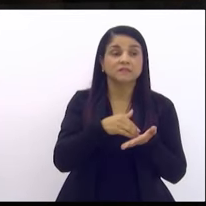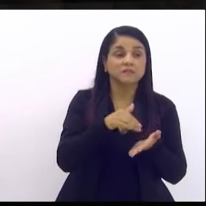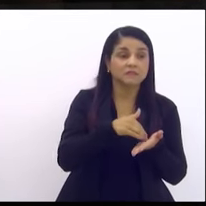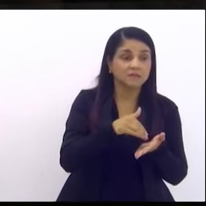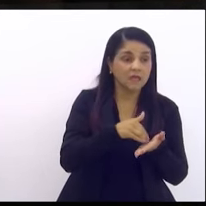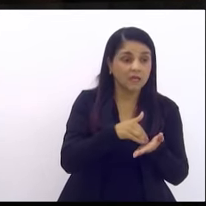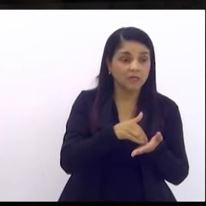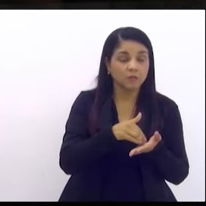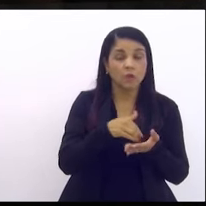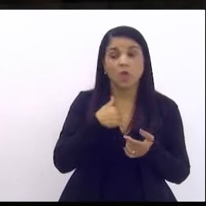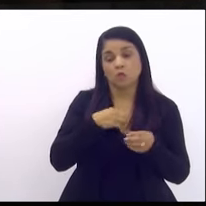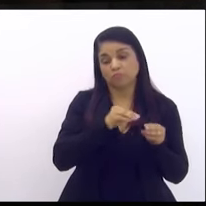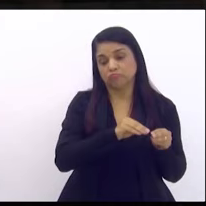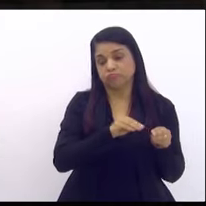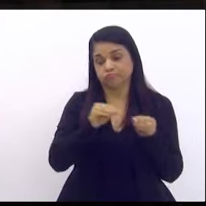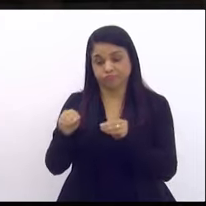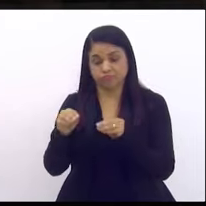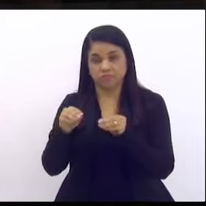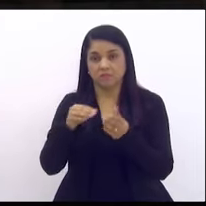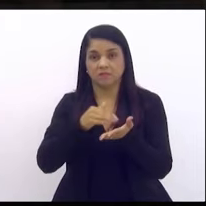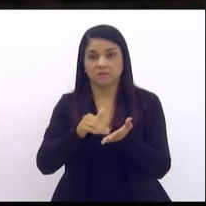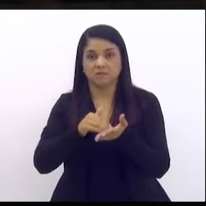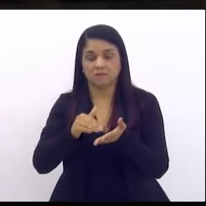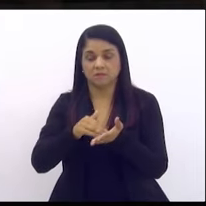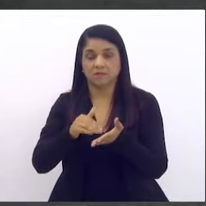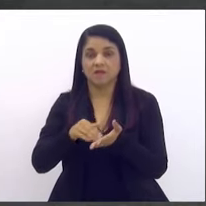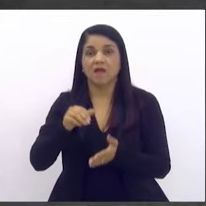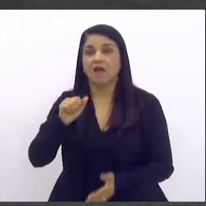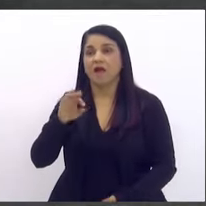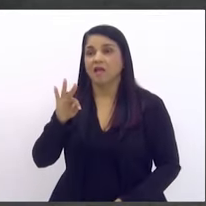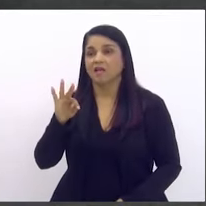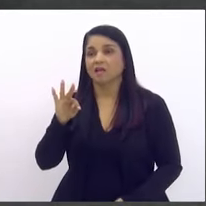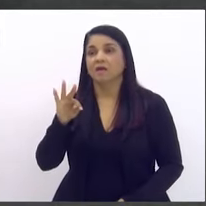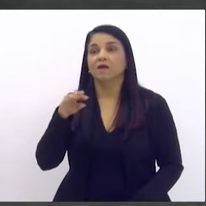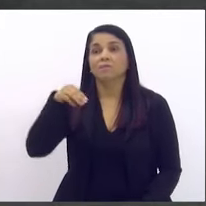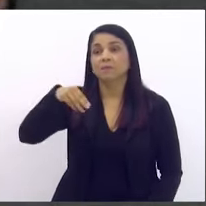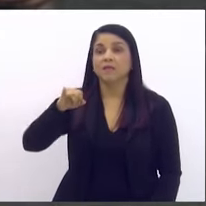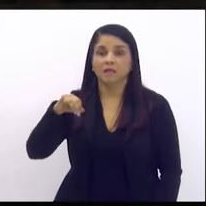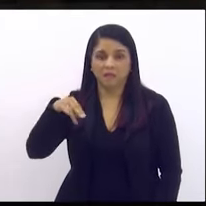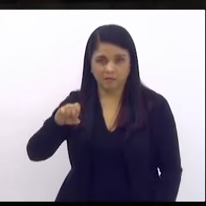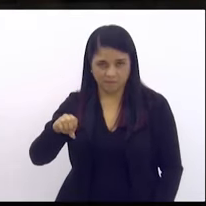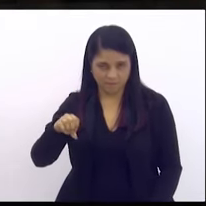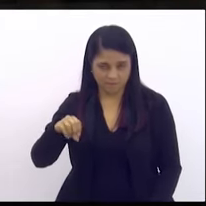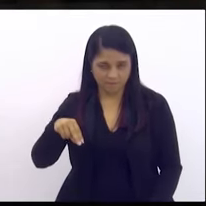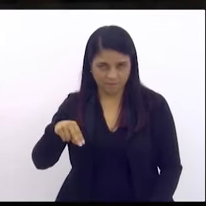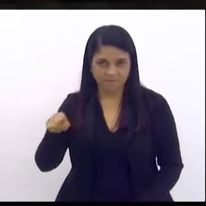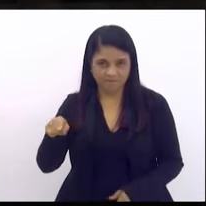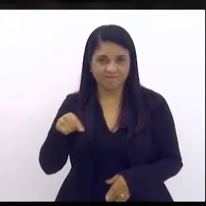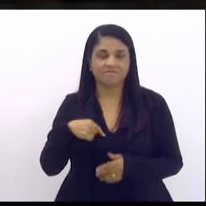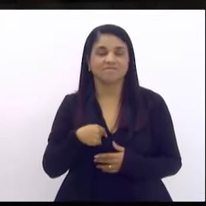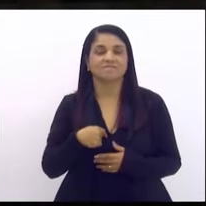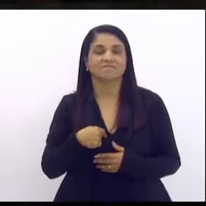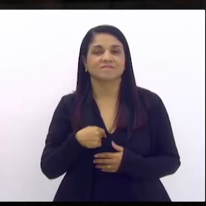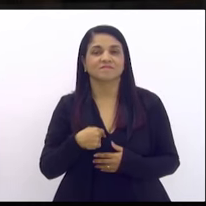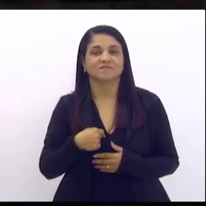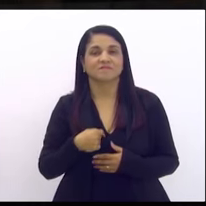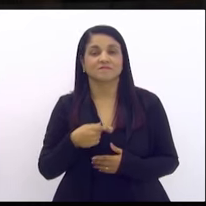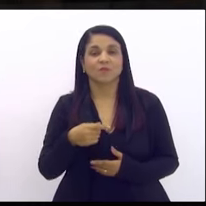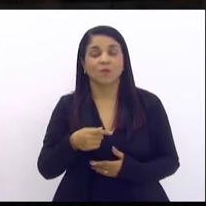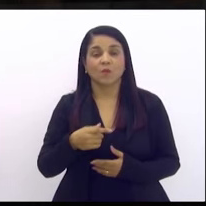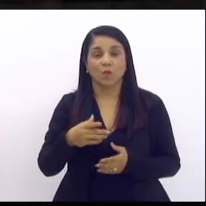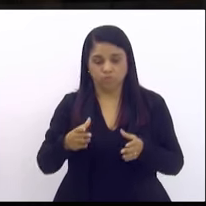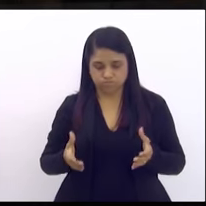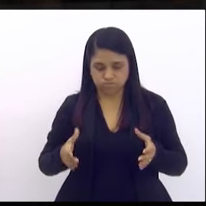saí da secretaria 2013 dezembro voltei PR Assembleia Carlos aqui o preço do barril do